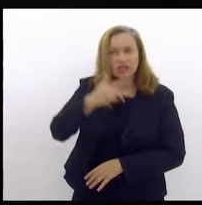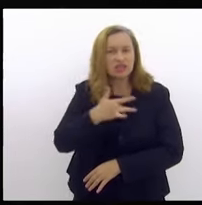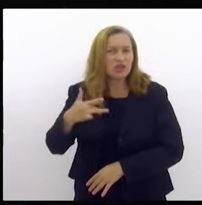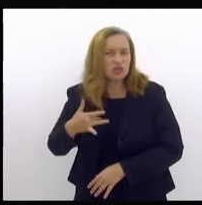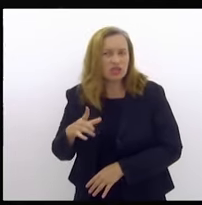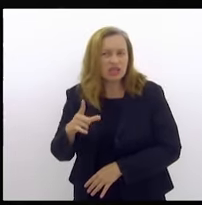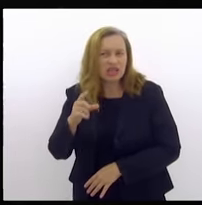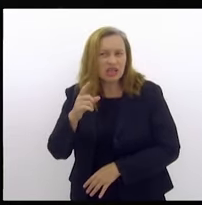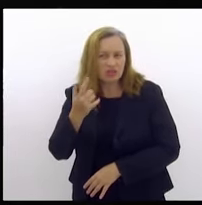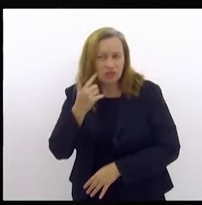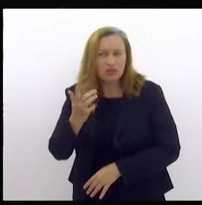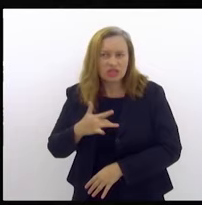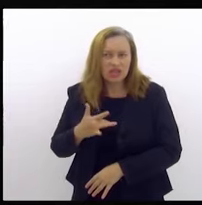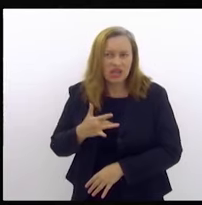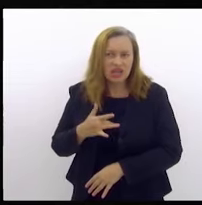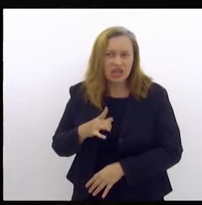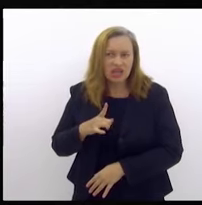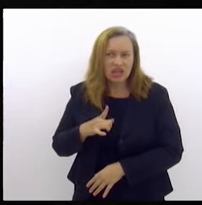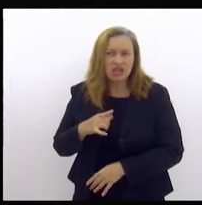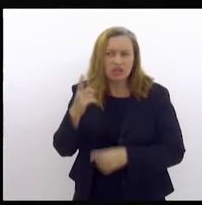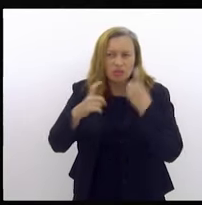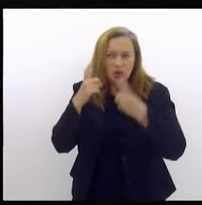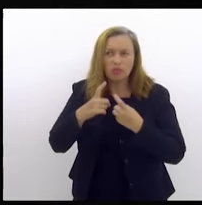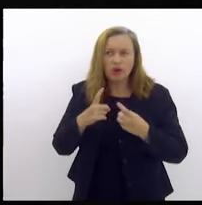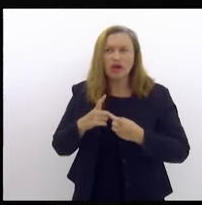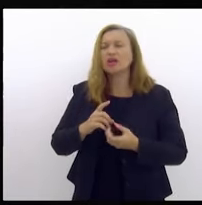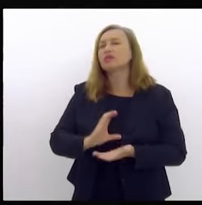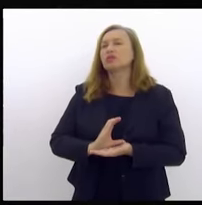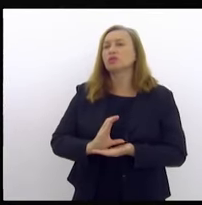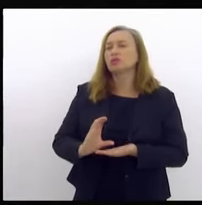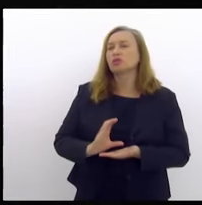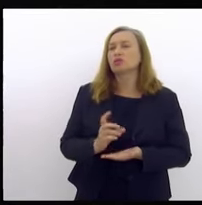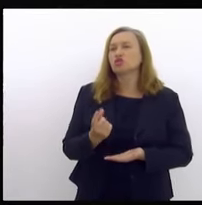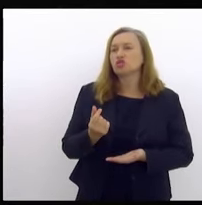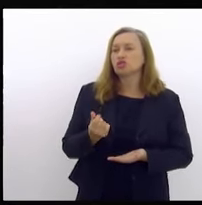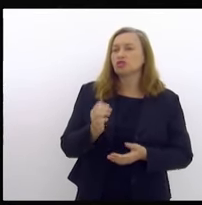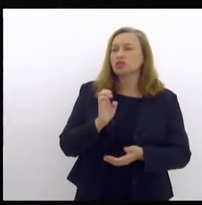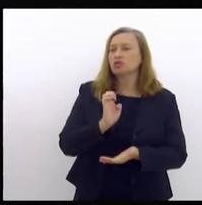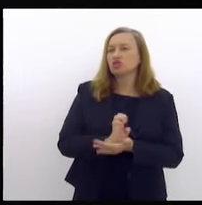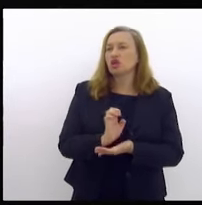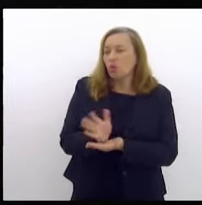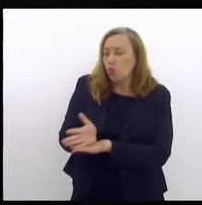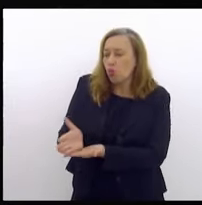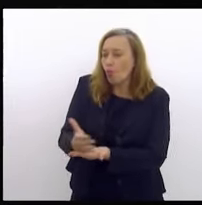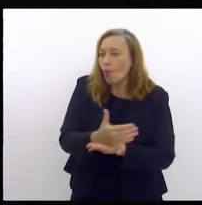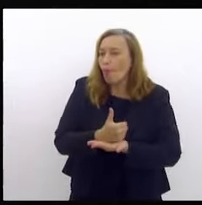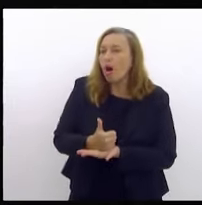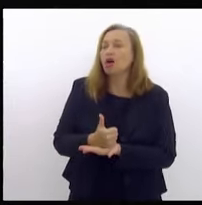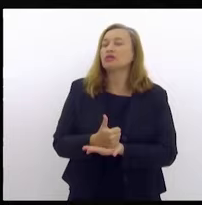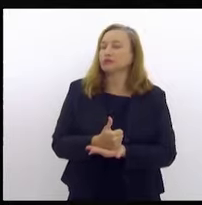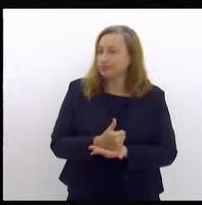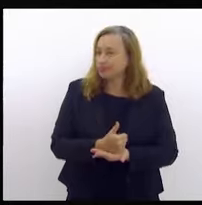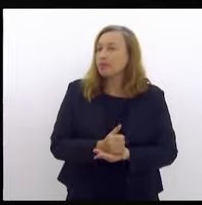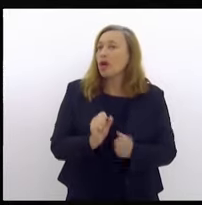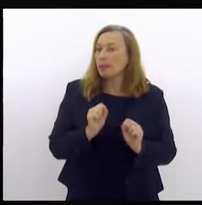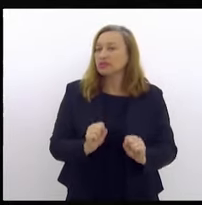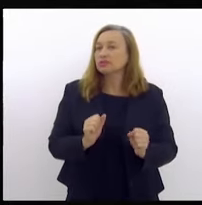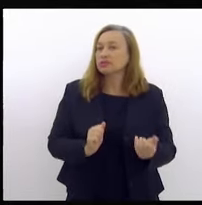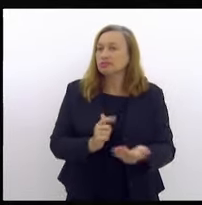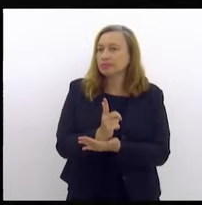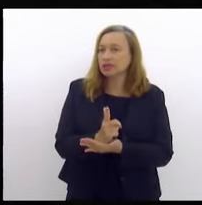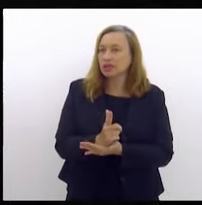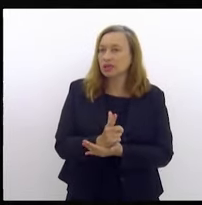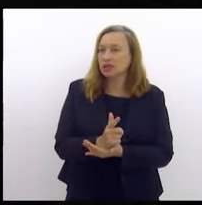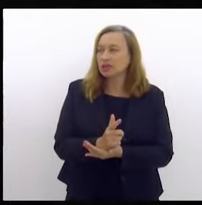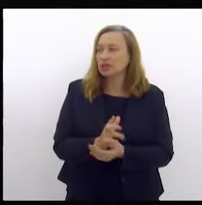ter? Eu tenho que estar preocupada com isso. É aumentar a receita do Estado. Fazer com que o Estado possa aumentar a receita para poder pagar e